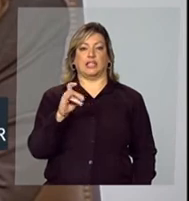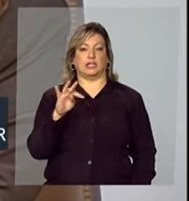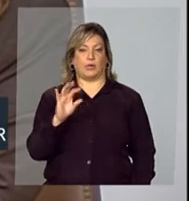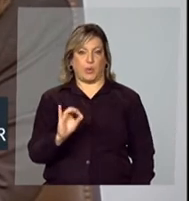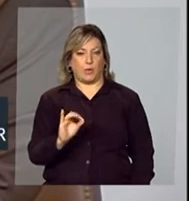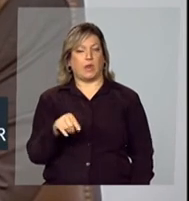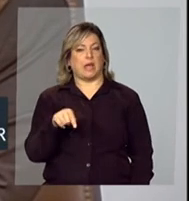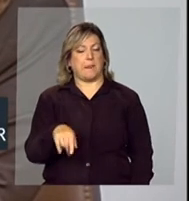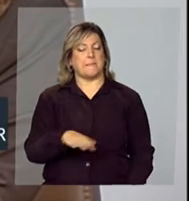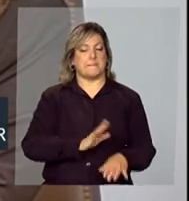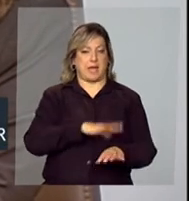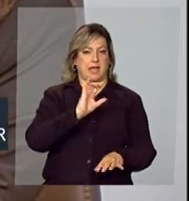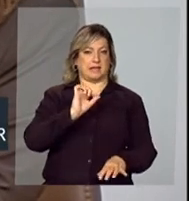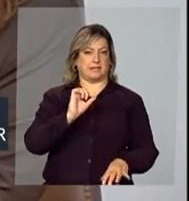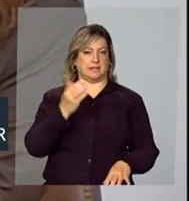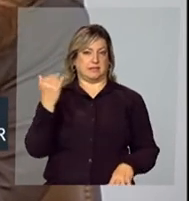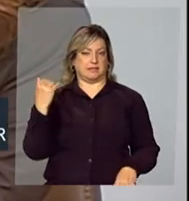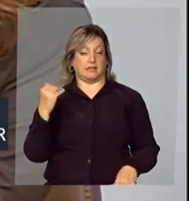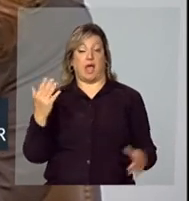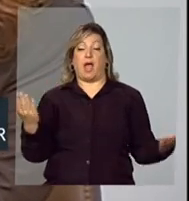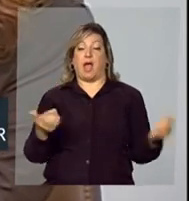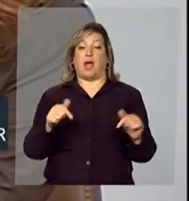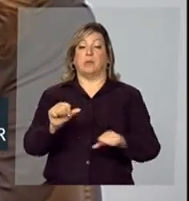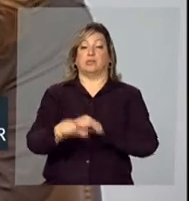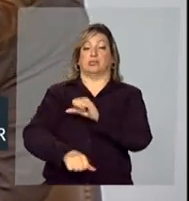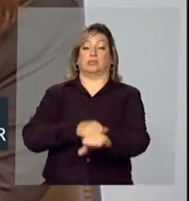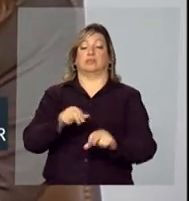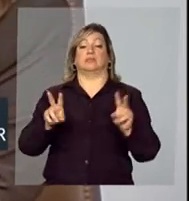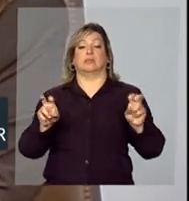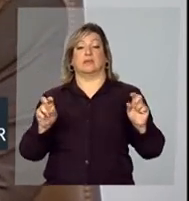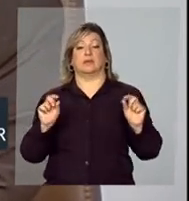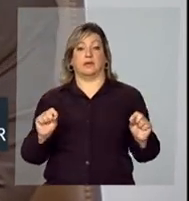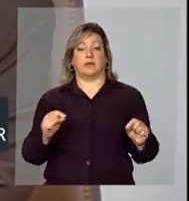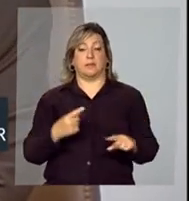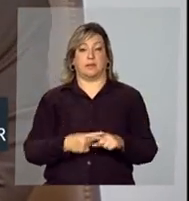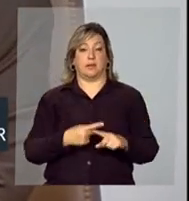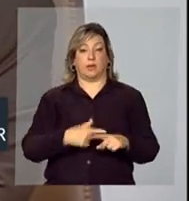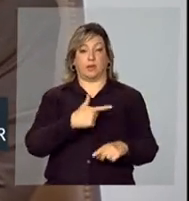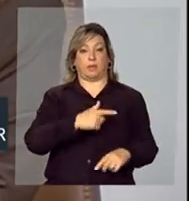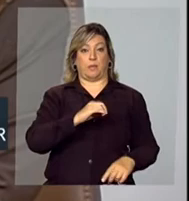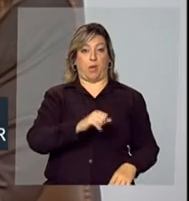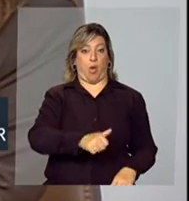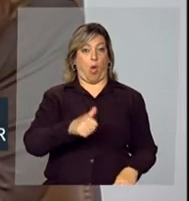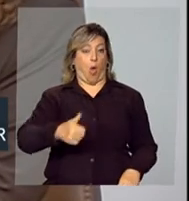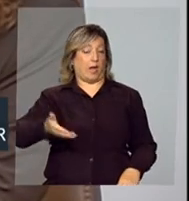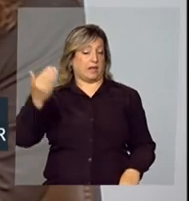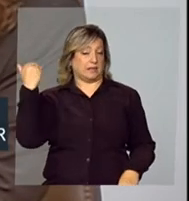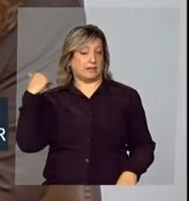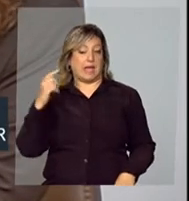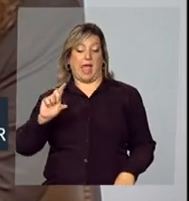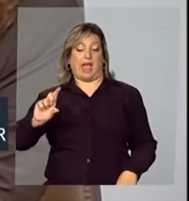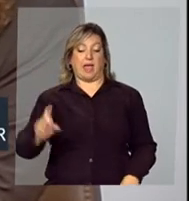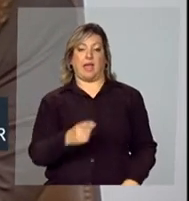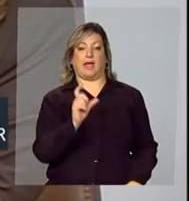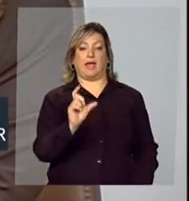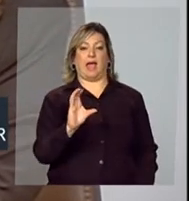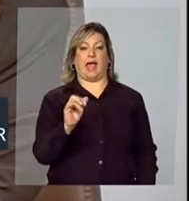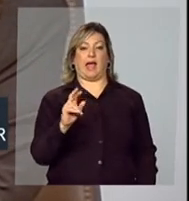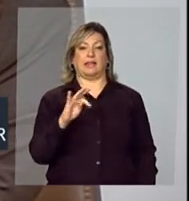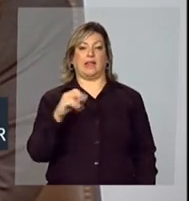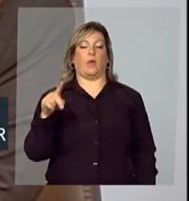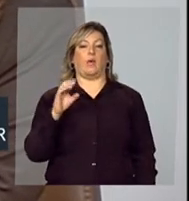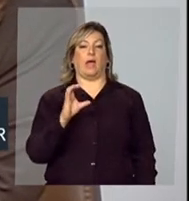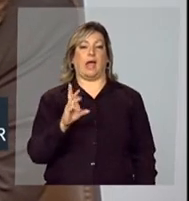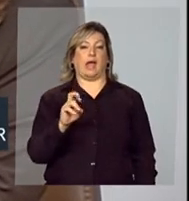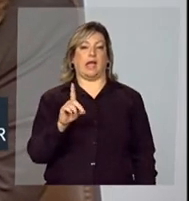uma mudança no principal tema que em 2011 cartão de crédito e agora telefonia